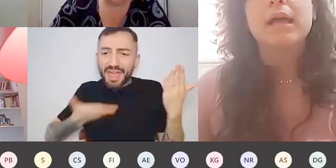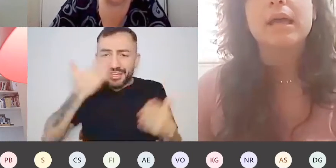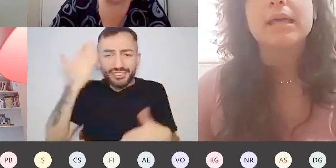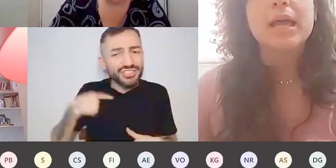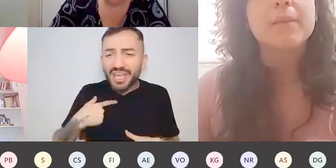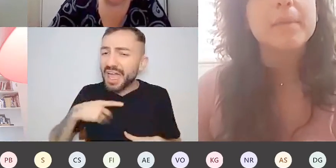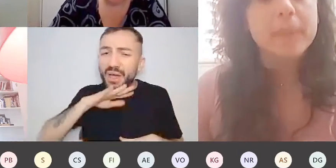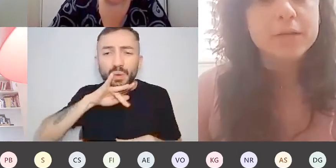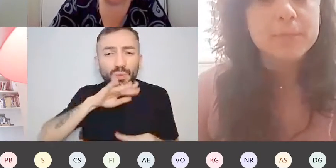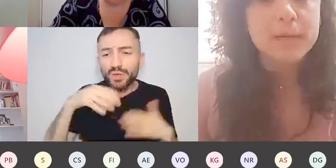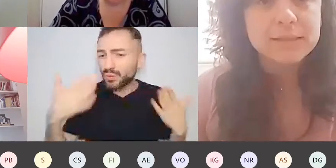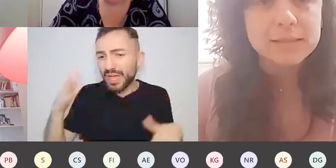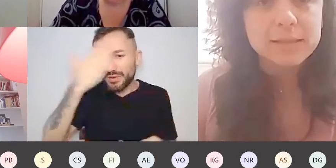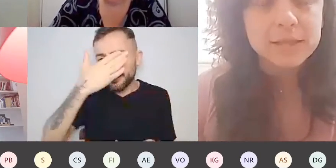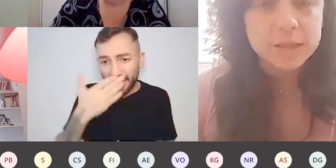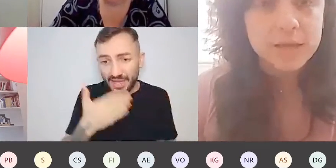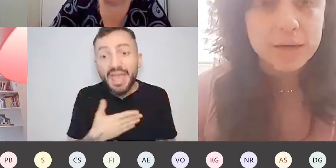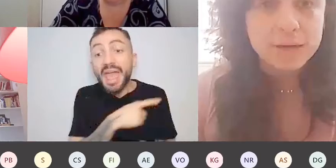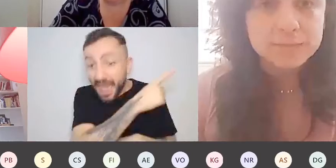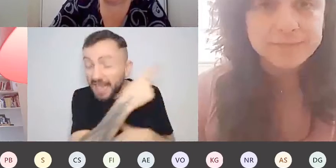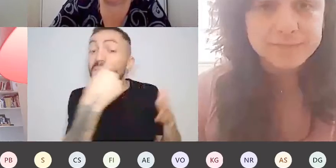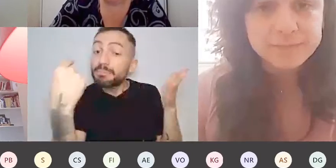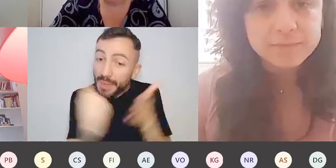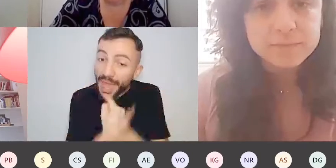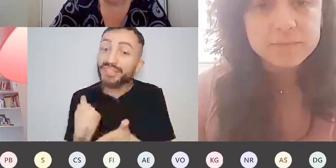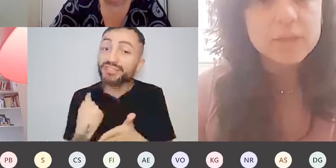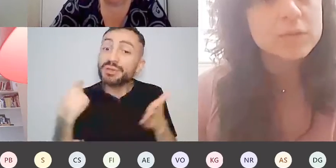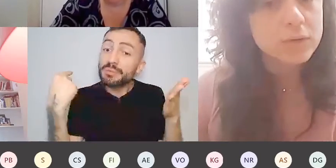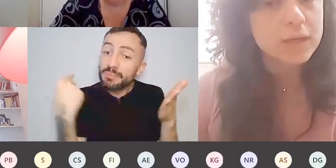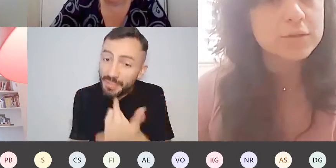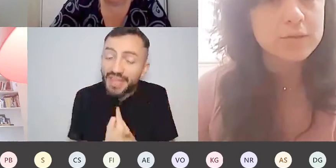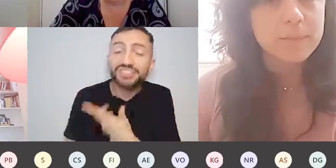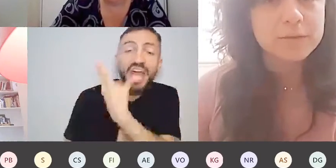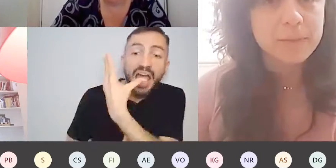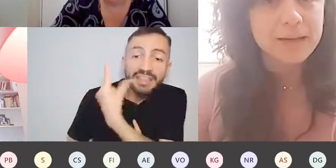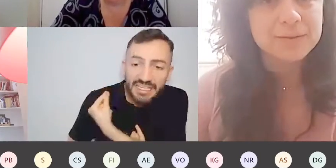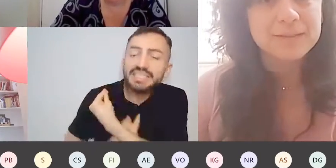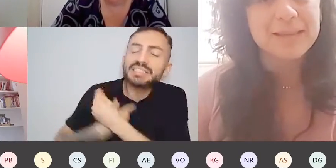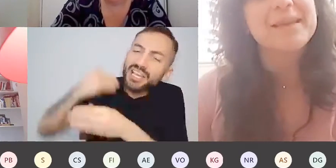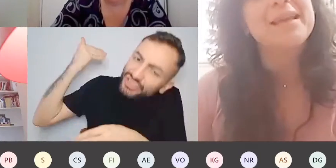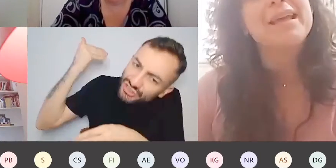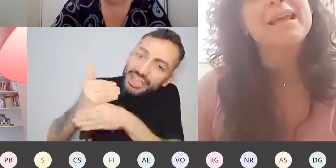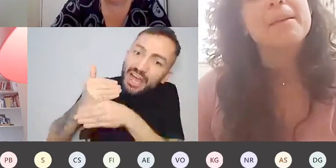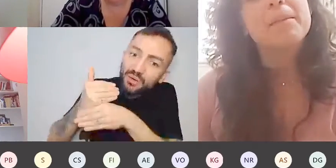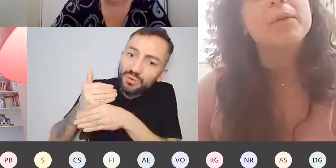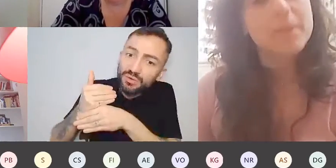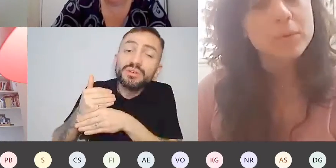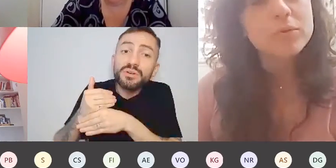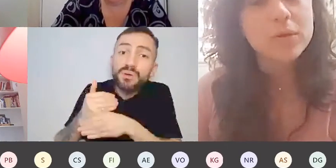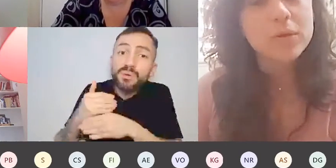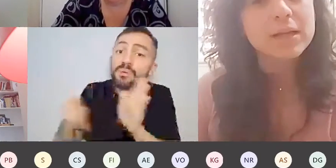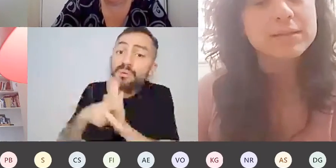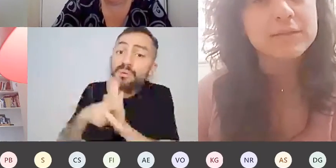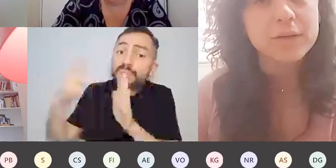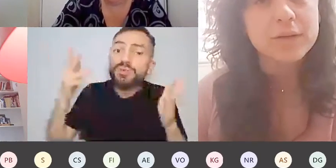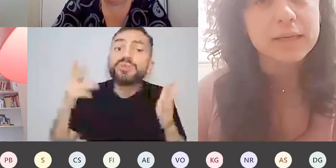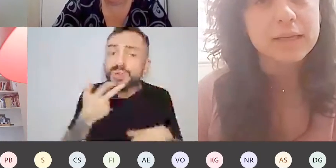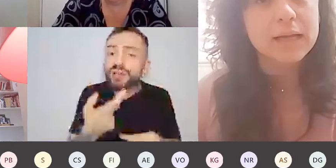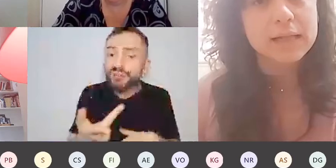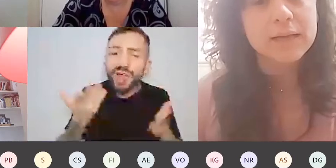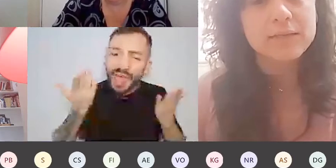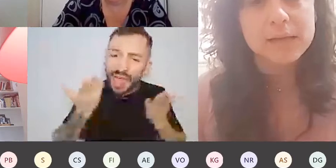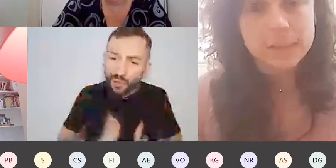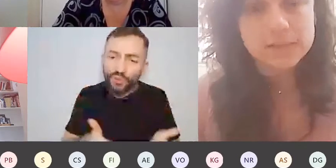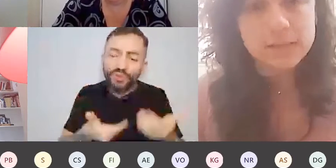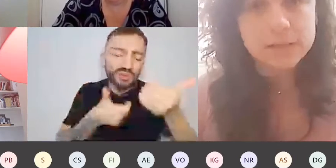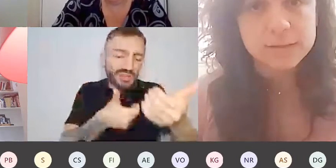Então, e ela me pede uma anestesia geral durante o trabalho de parto, assim. Porque é muito ruim nascer, ver chorar e ter